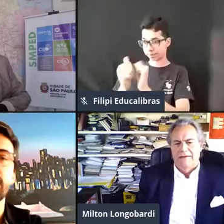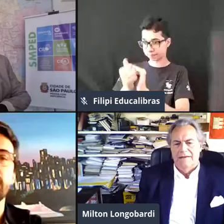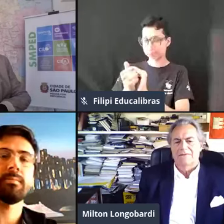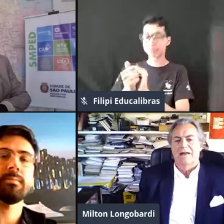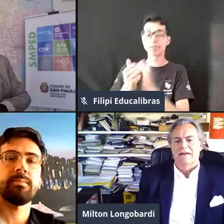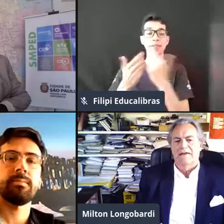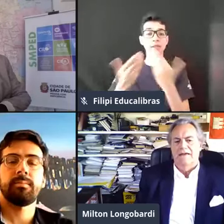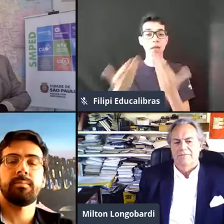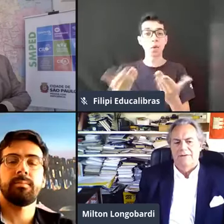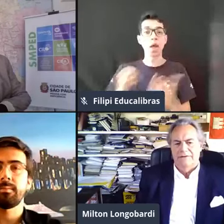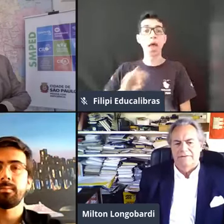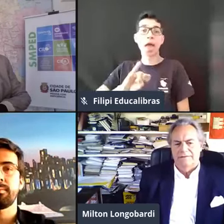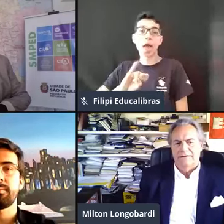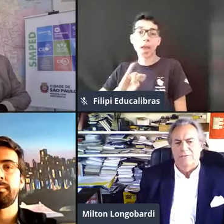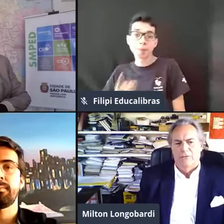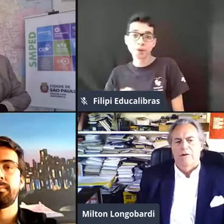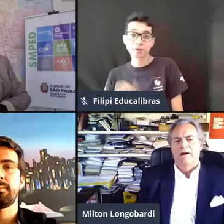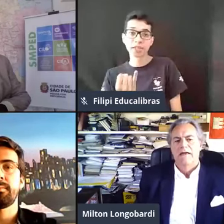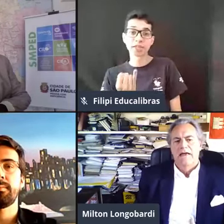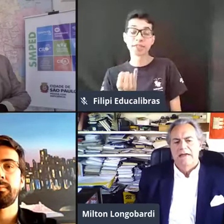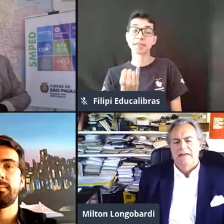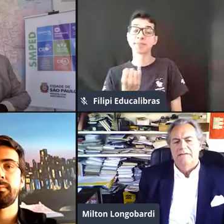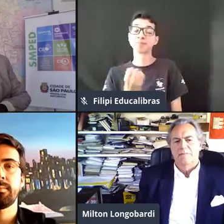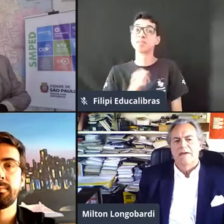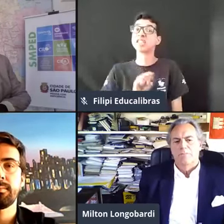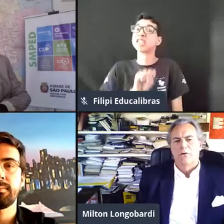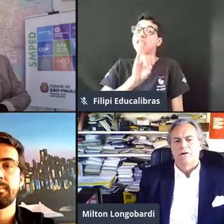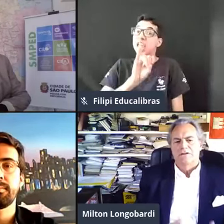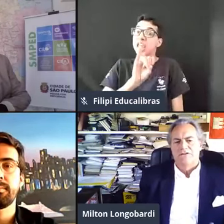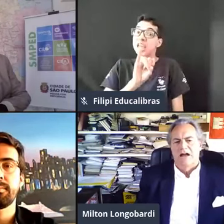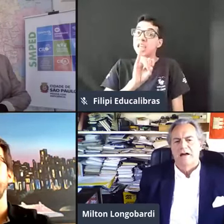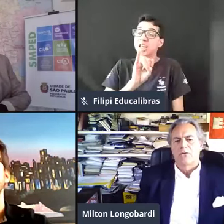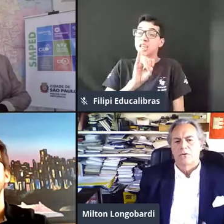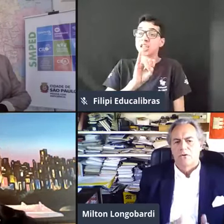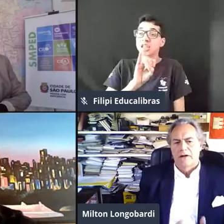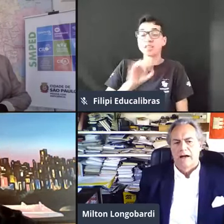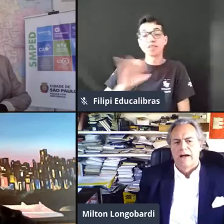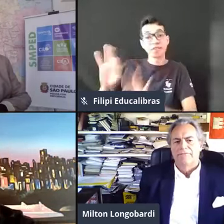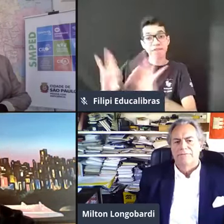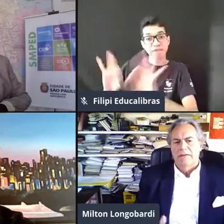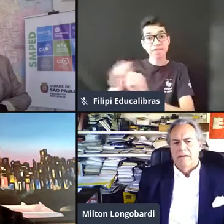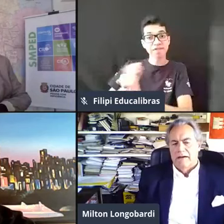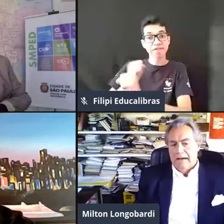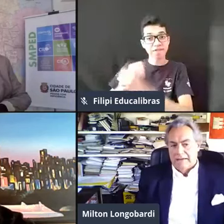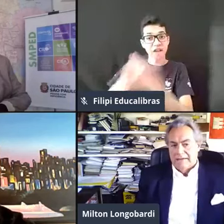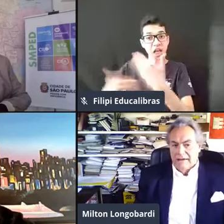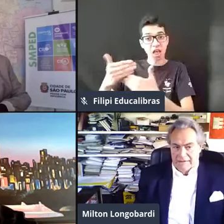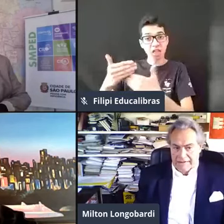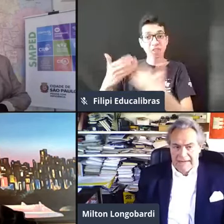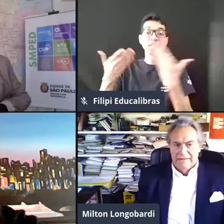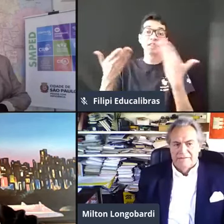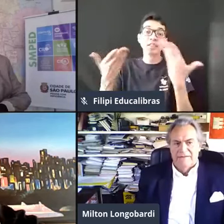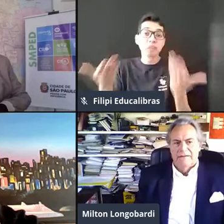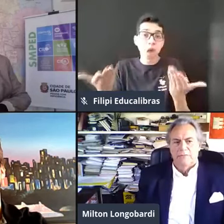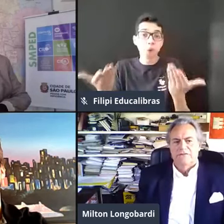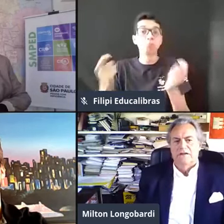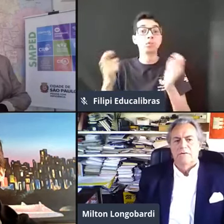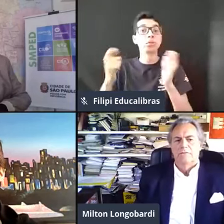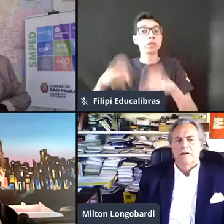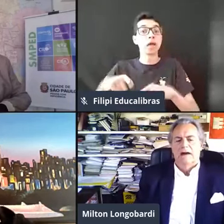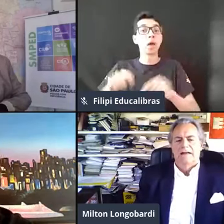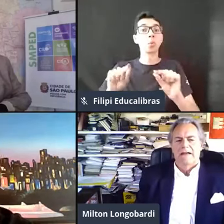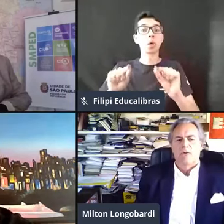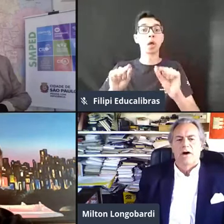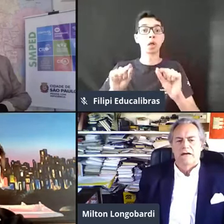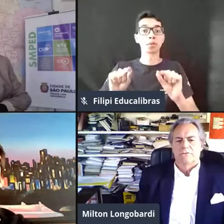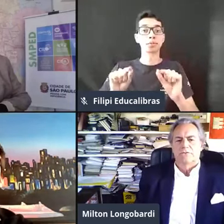já que. Né? Já que ele vai fazer essa reforma, ele também pode já colocar aqueles que não